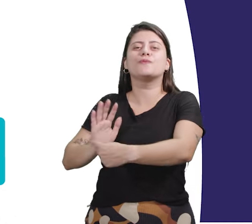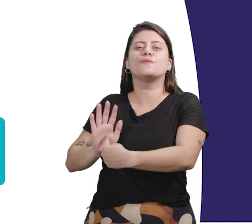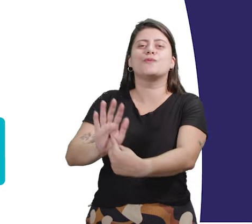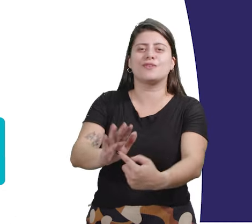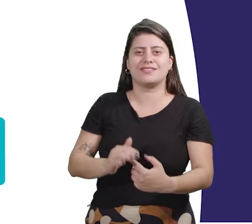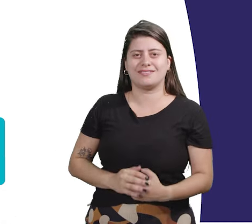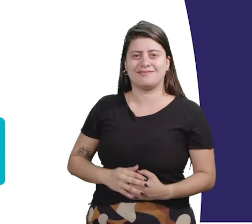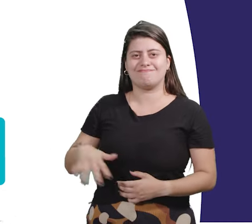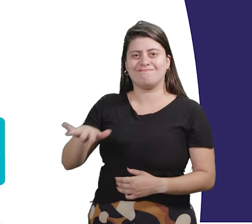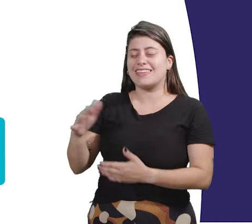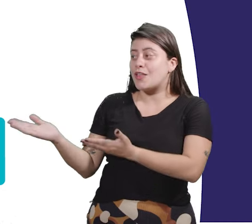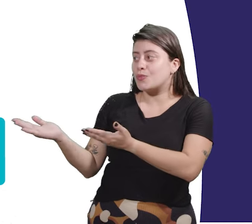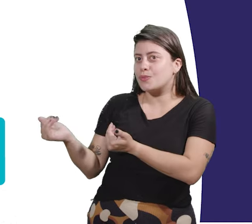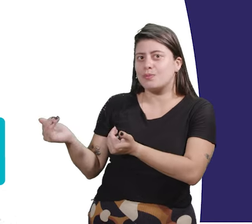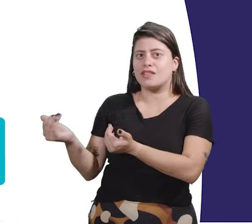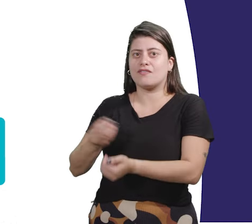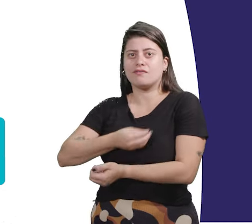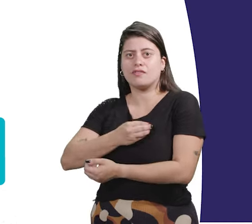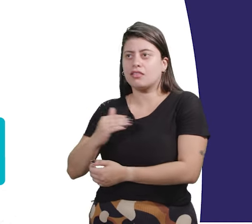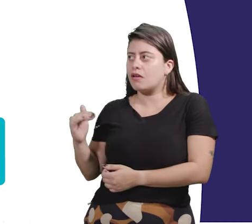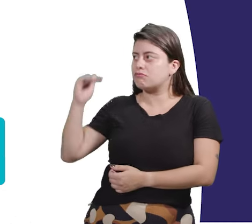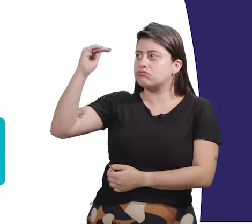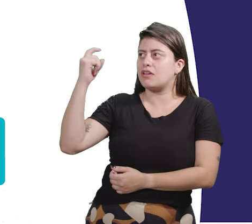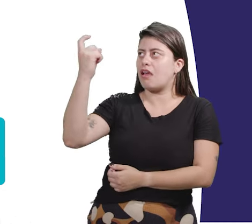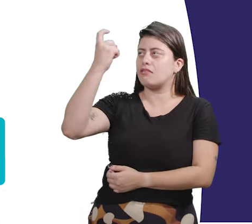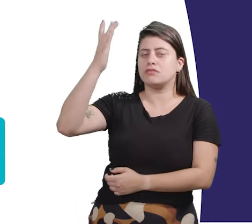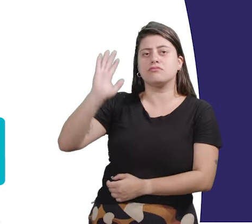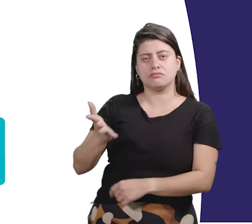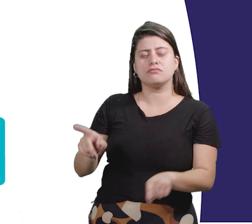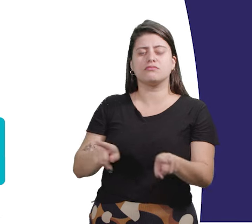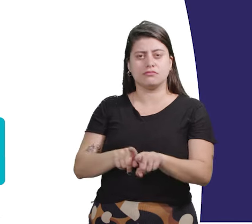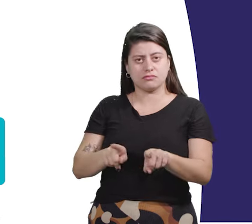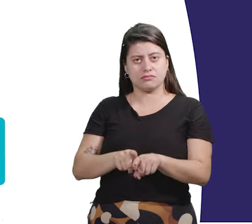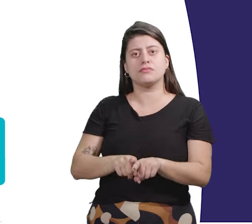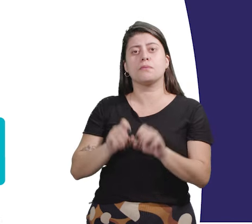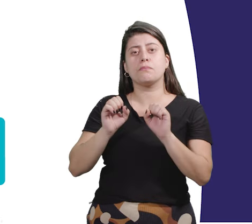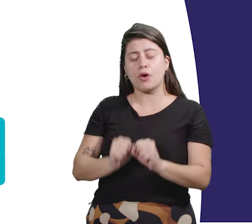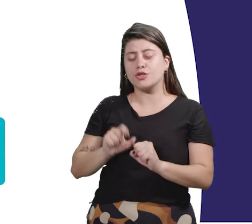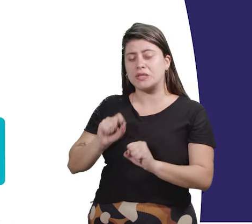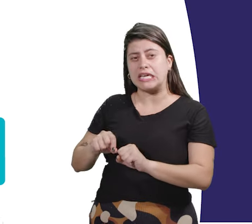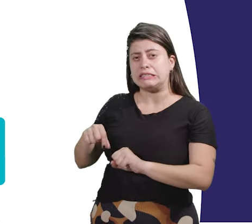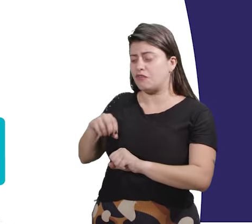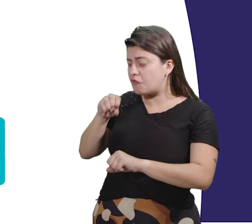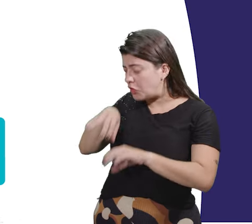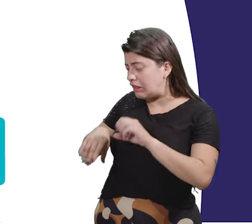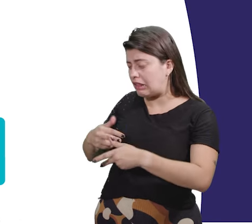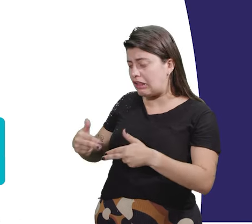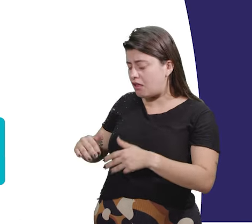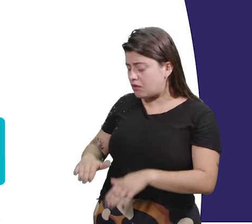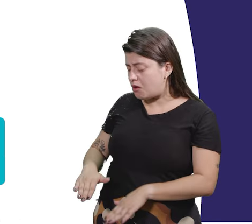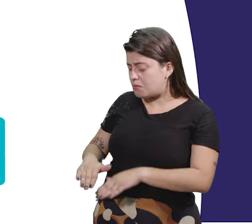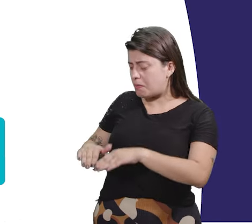adolescência, na vida adulta, né. Então, é o que eu falei, pode estar, sim, formando crianças, né, que vão tornar adultos